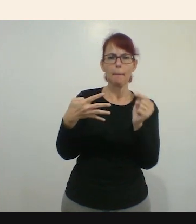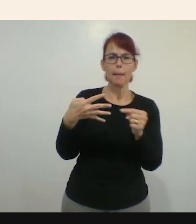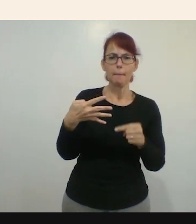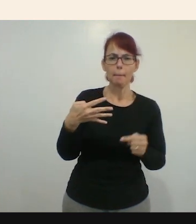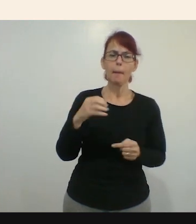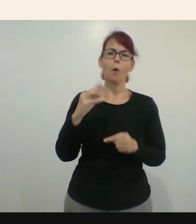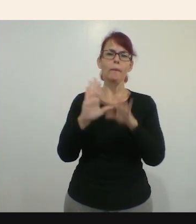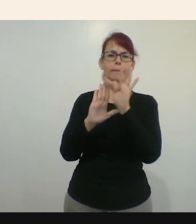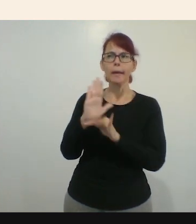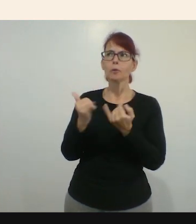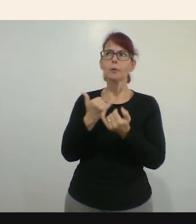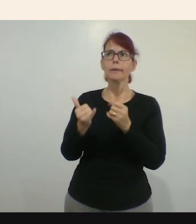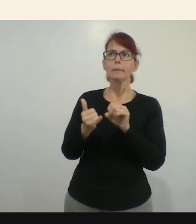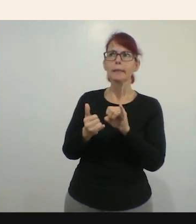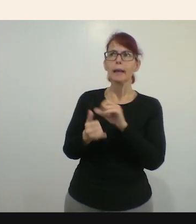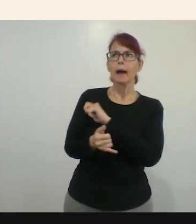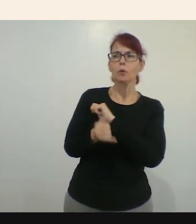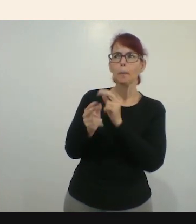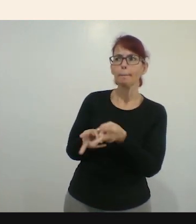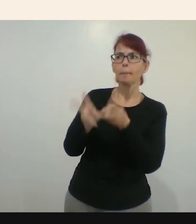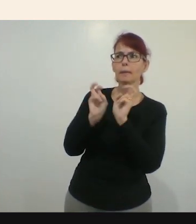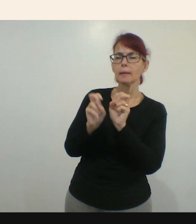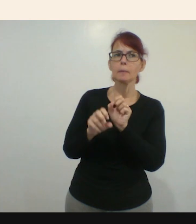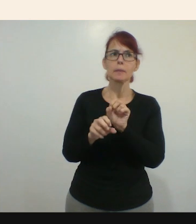de um texto, que ele reconheça tal coisa, que ele